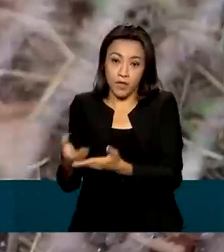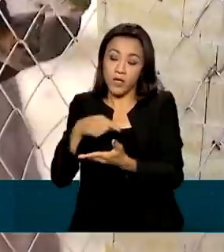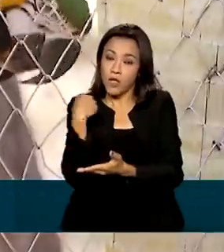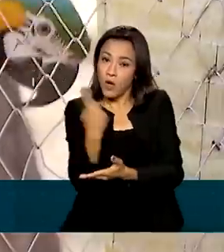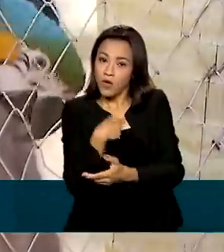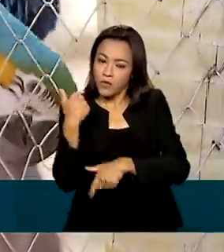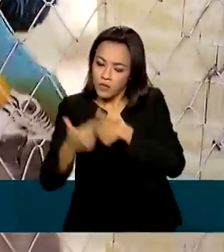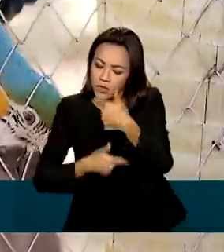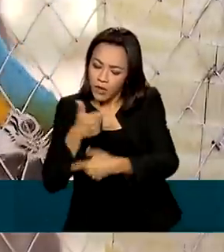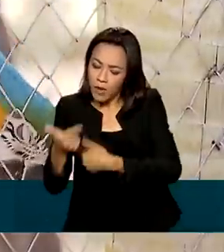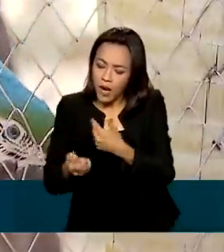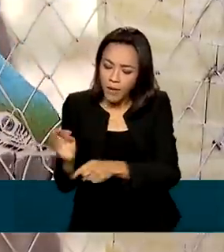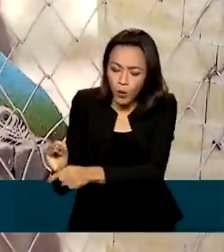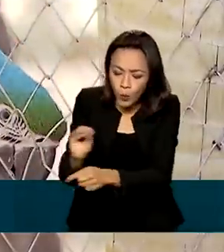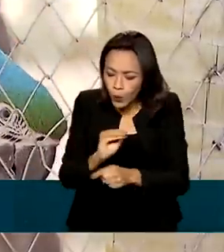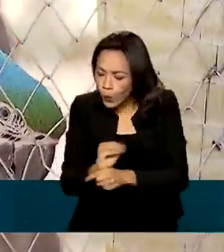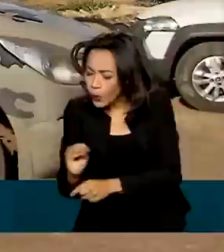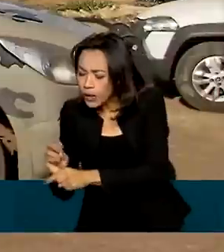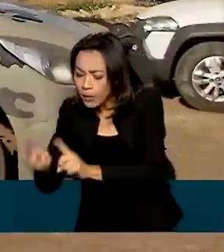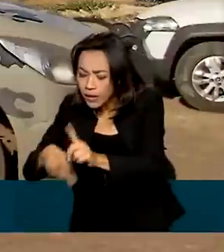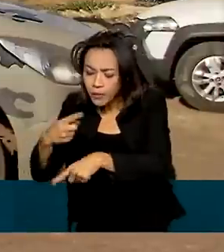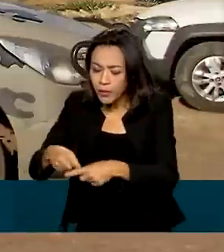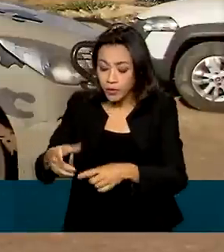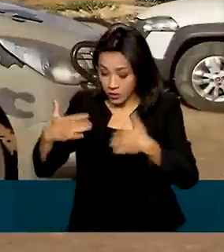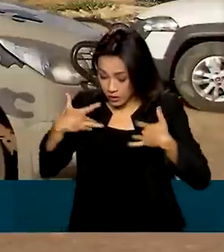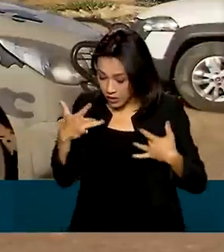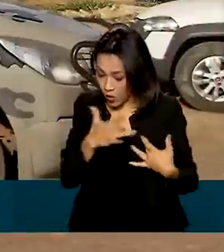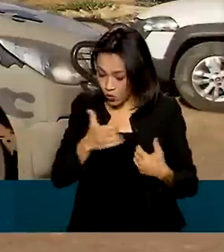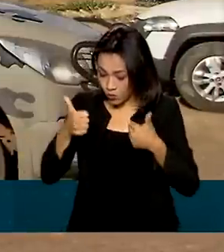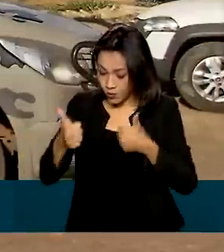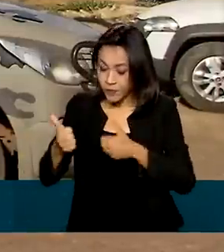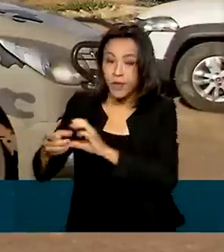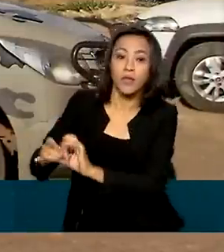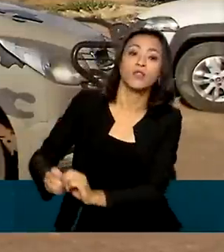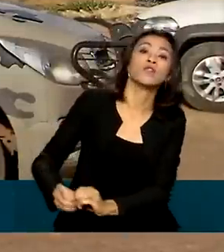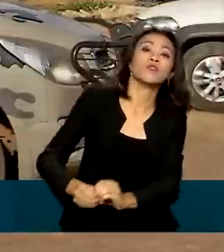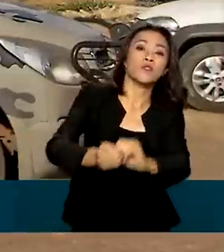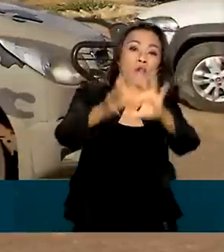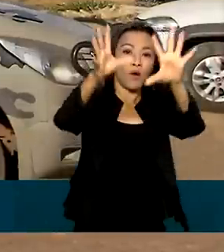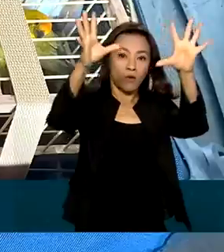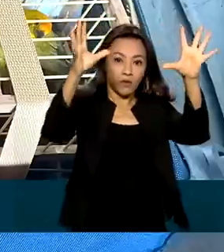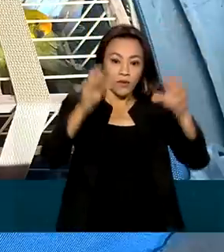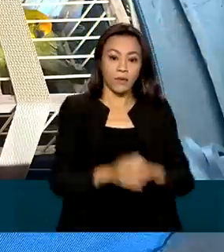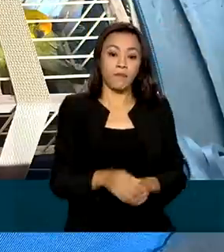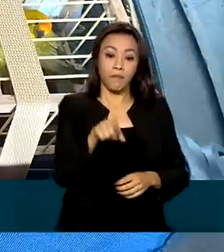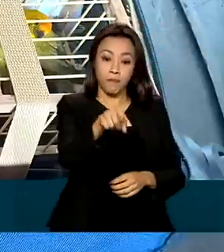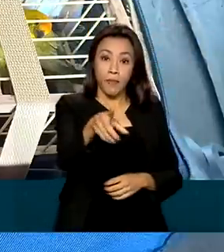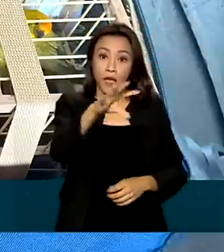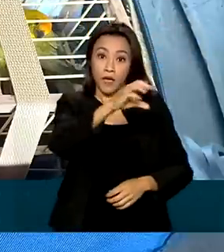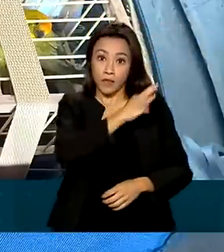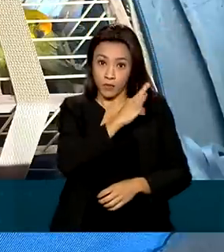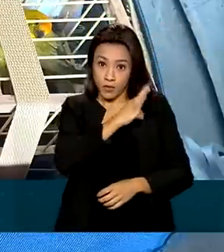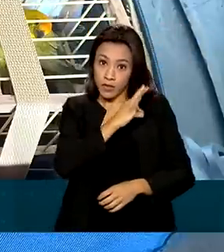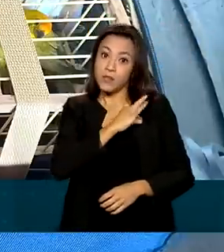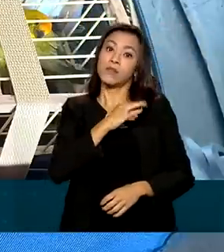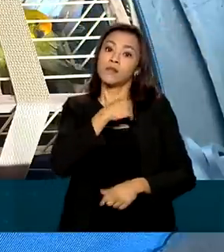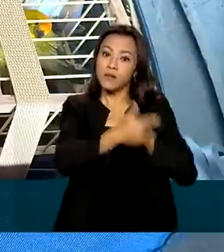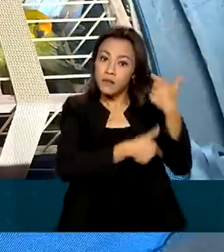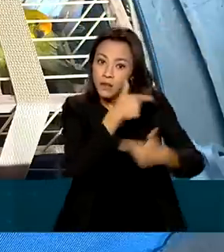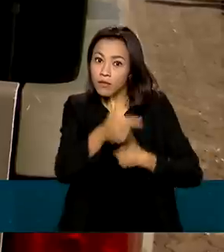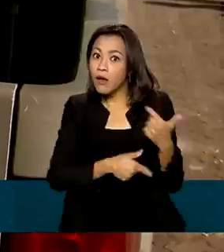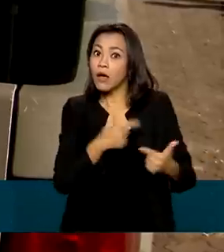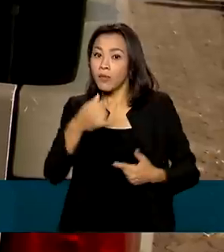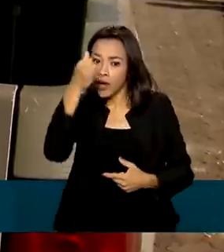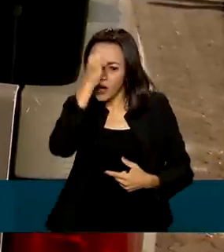trabalhar para reabilitar esse bicho para a gente poder soltar no âmbito dos estados as polícias militares agem na repressão dos crimes